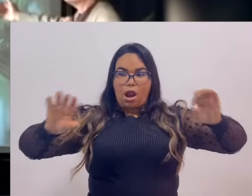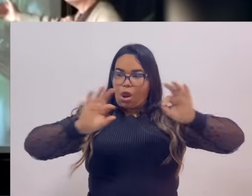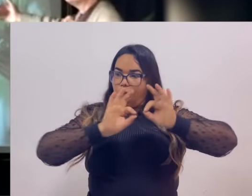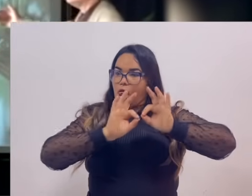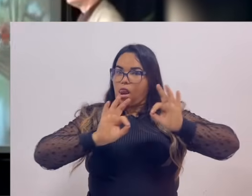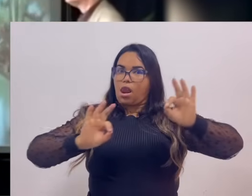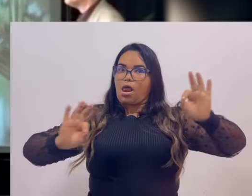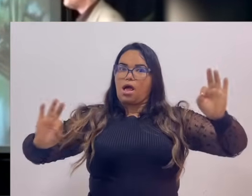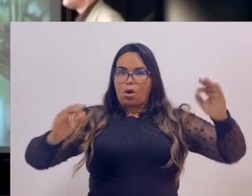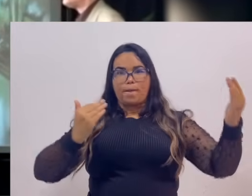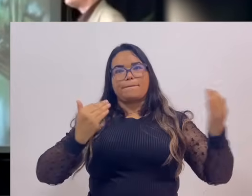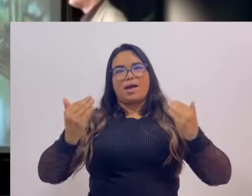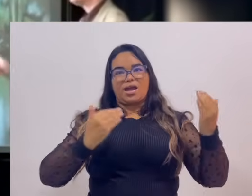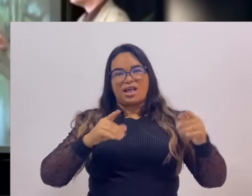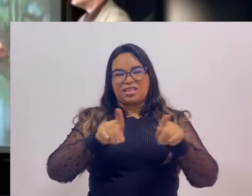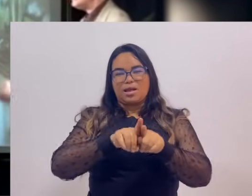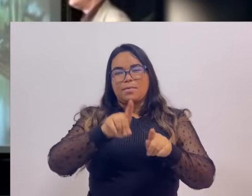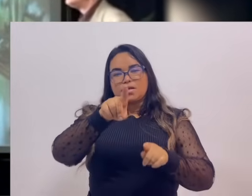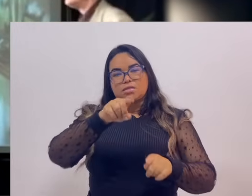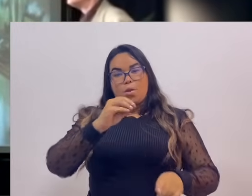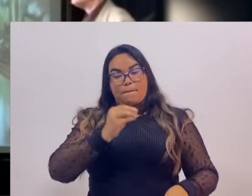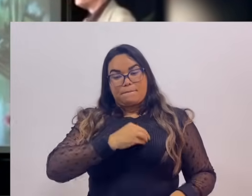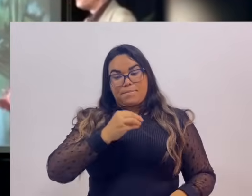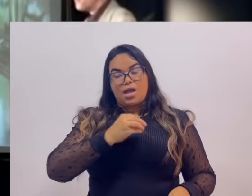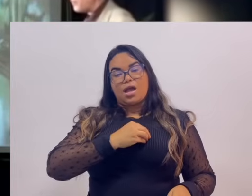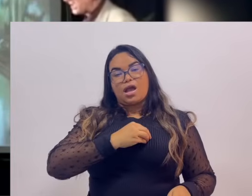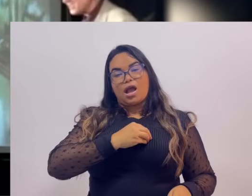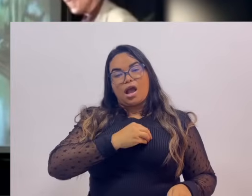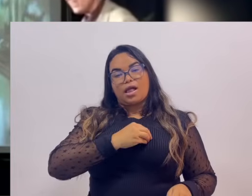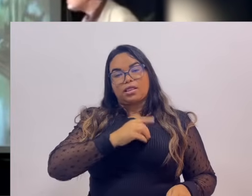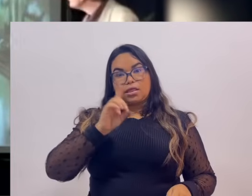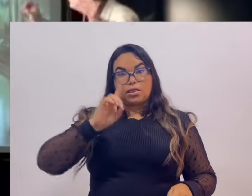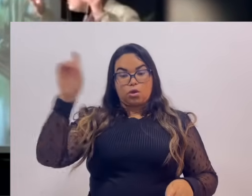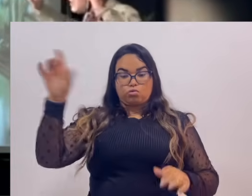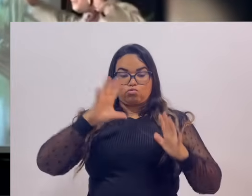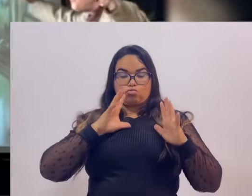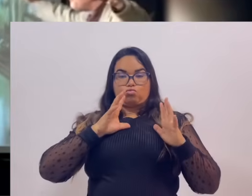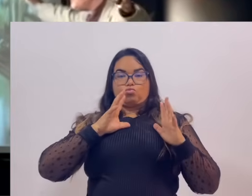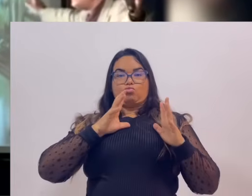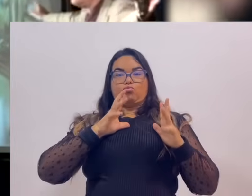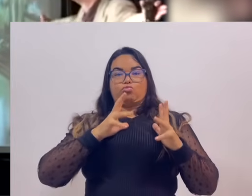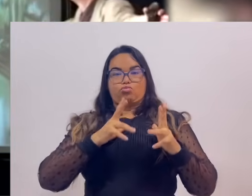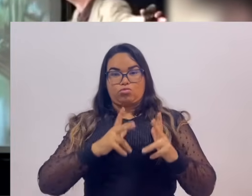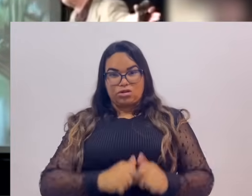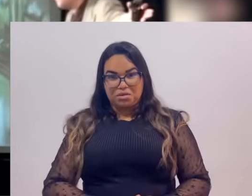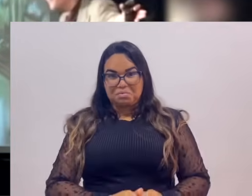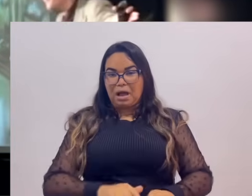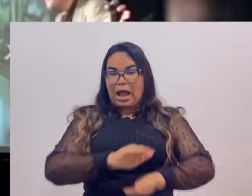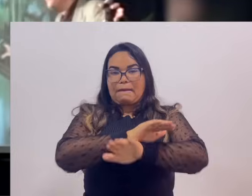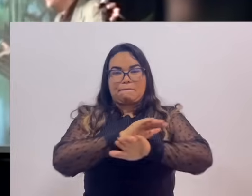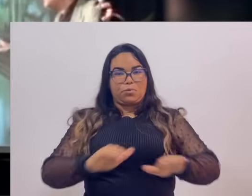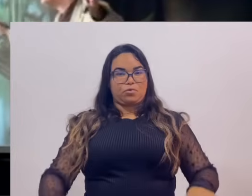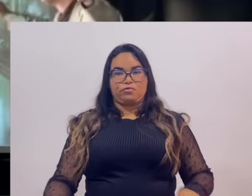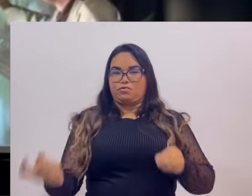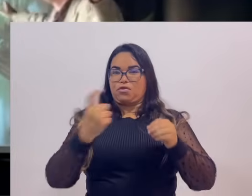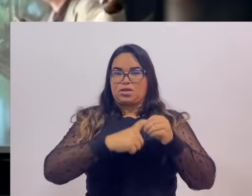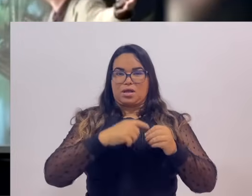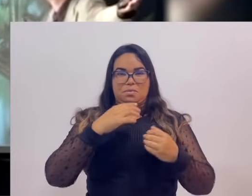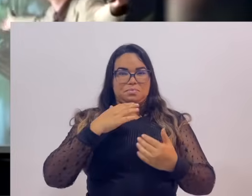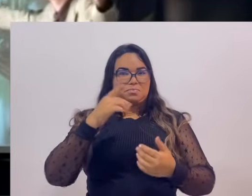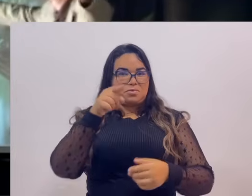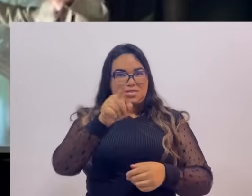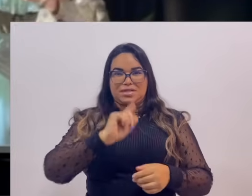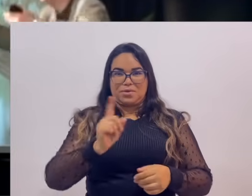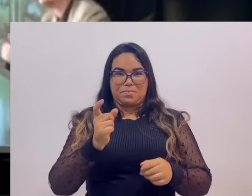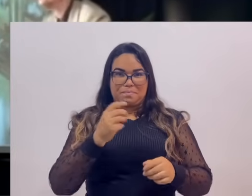tão longe quanto é o leste do oeste isto é infinitamente longe não há como